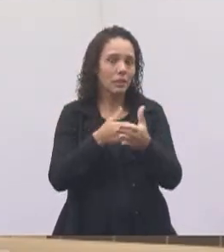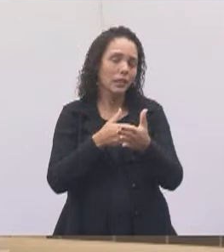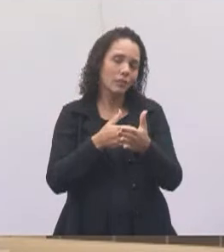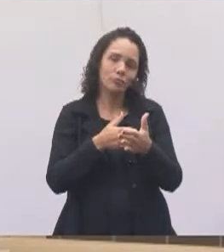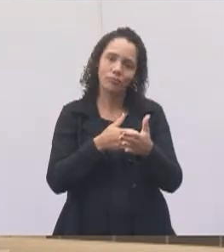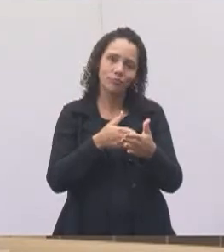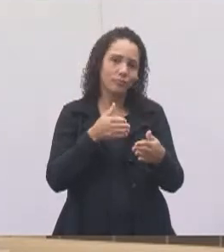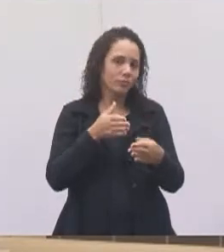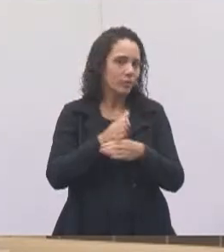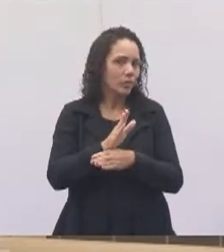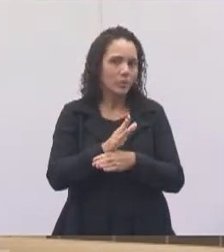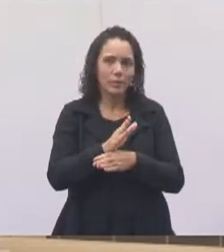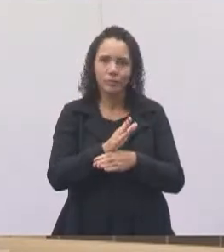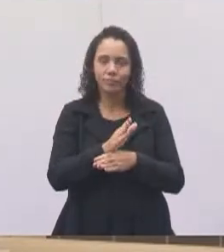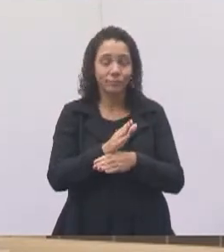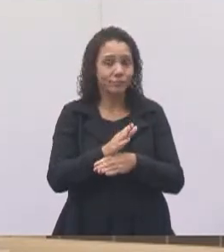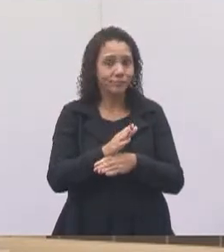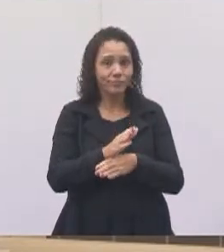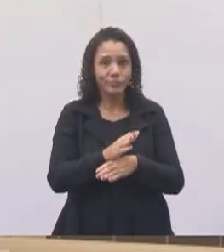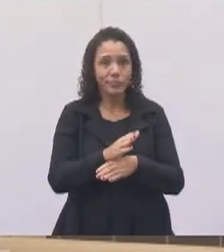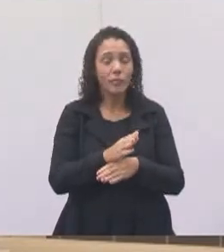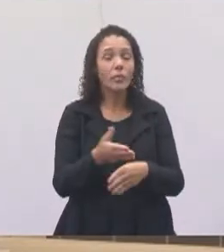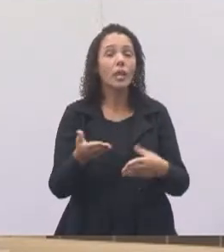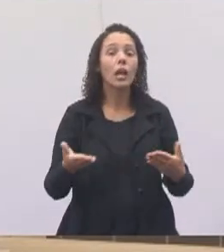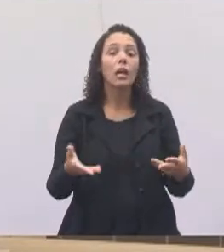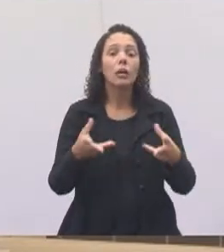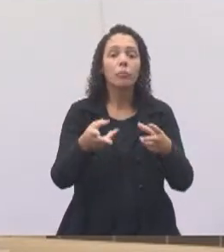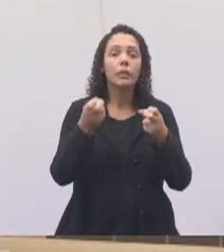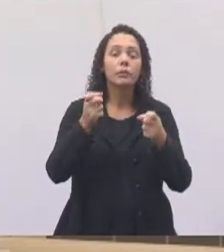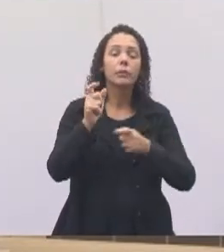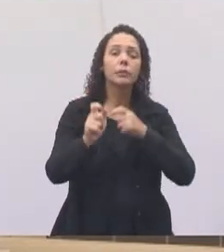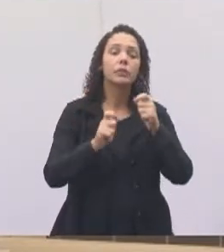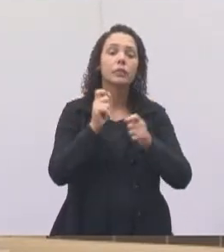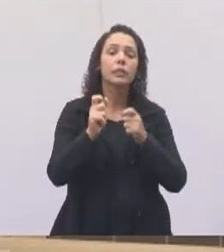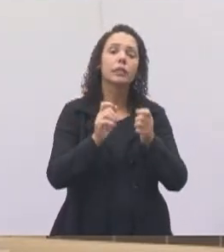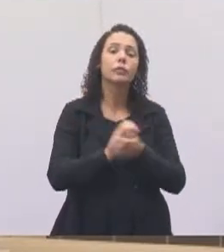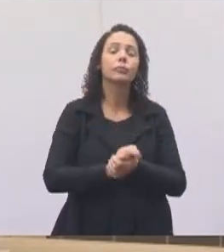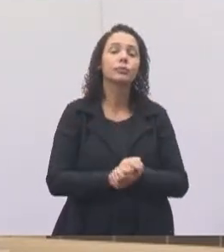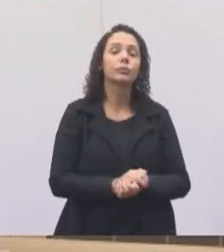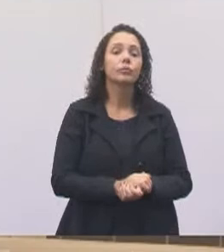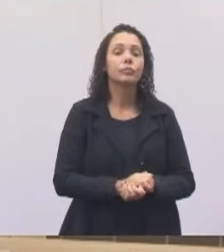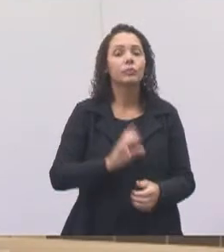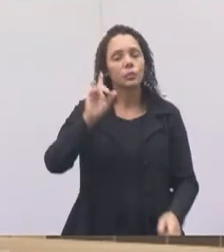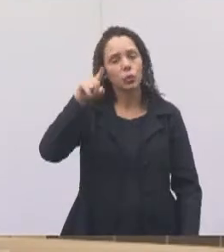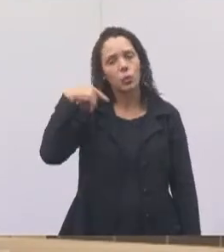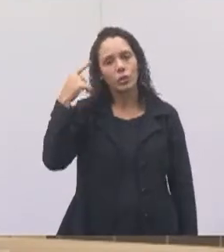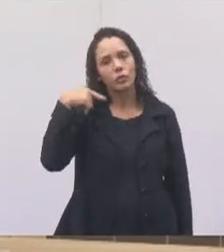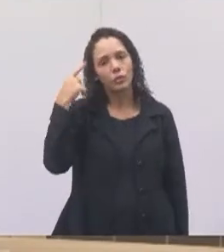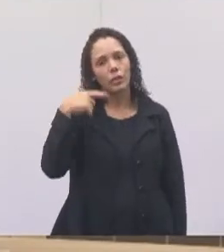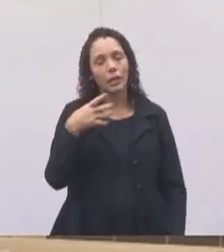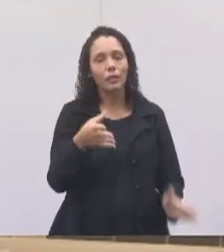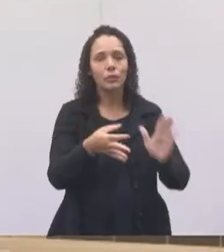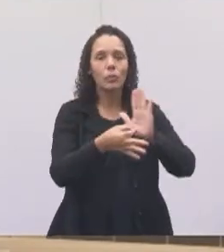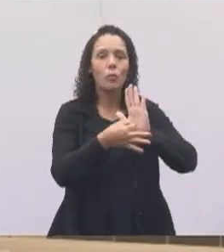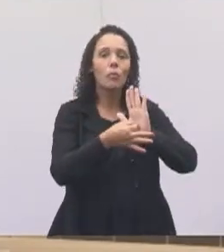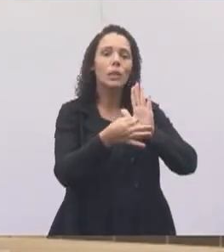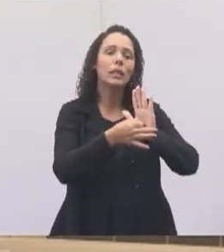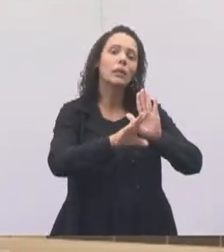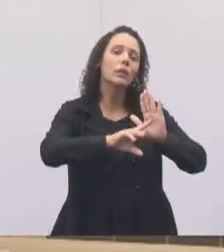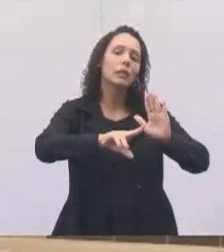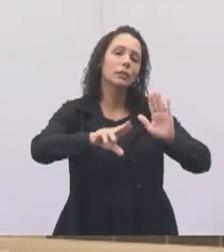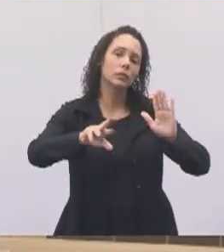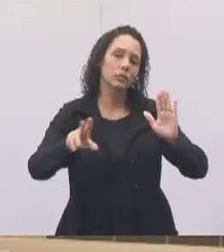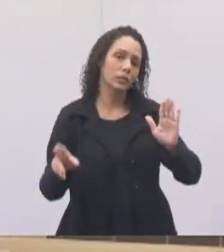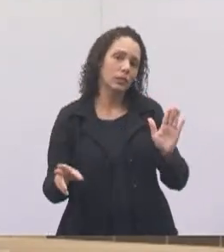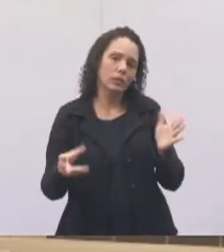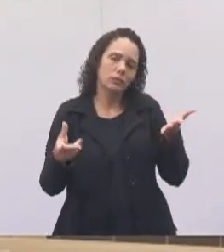percebe o seguinte, que a liberdade, o jurídico, a visão de um advogado é diferente da outra. Isso é normal, isso é